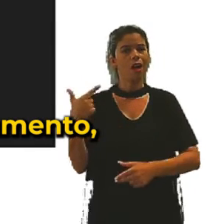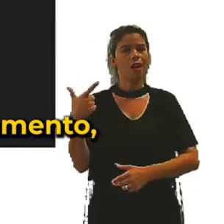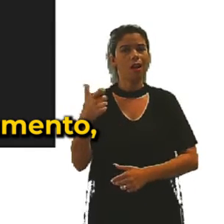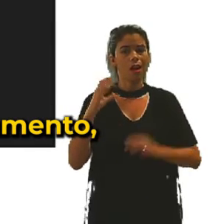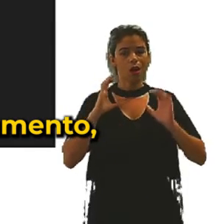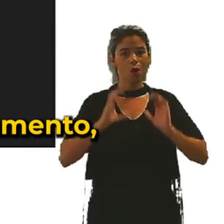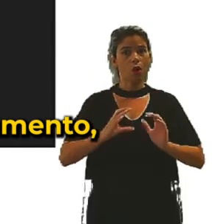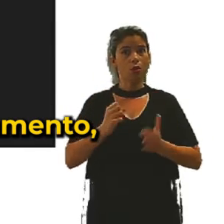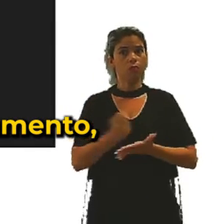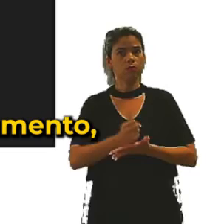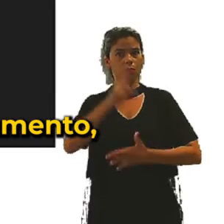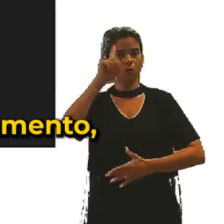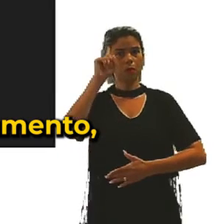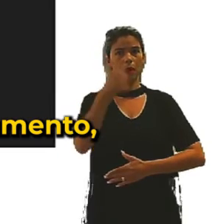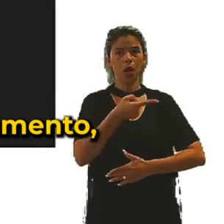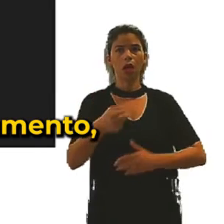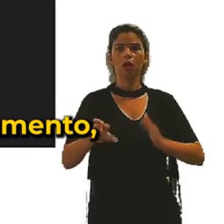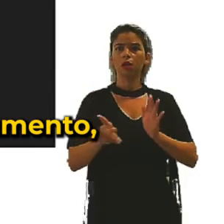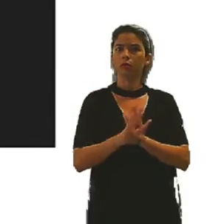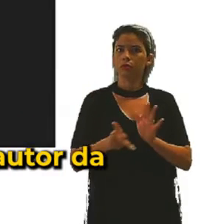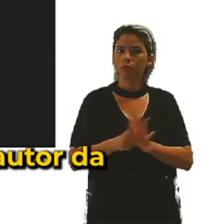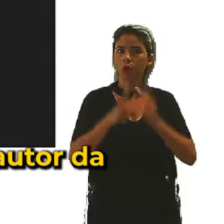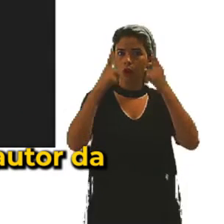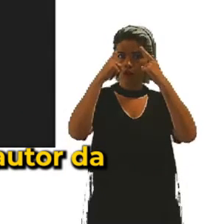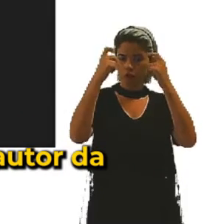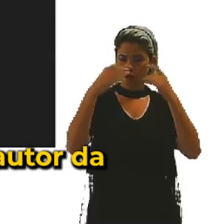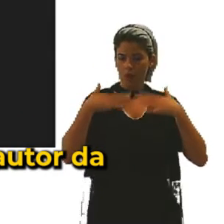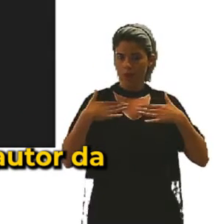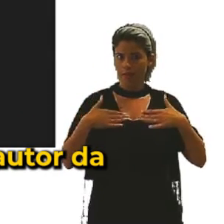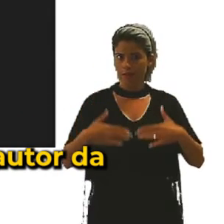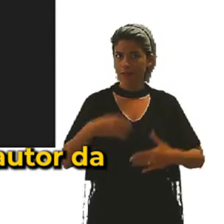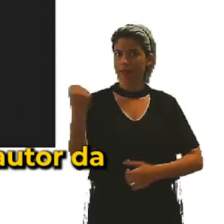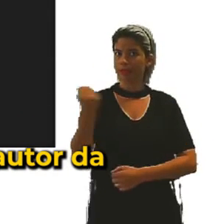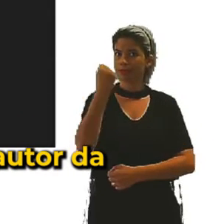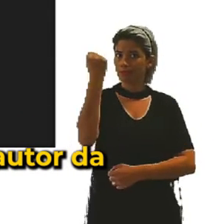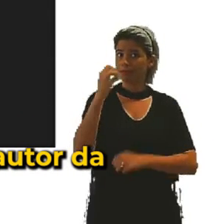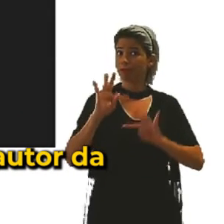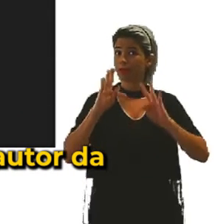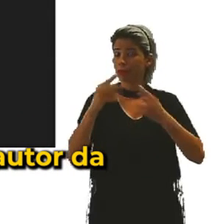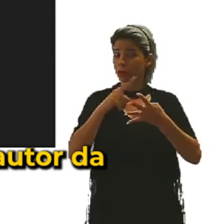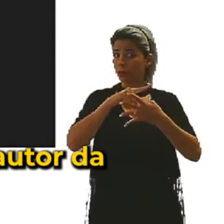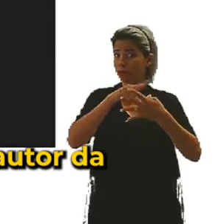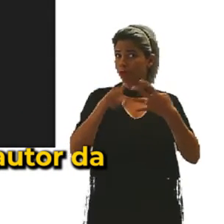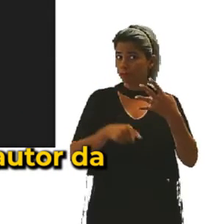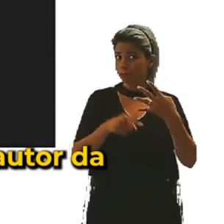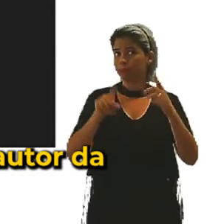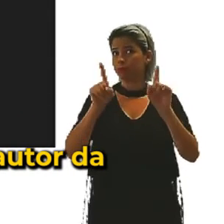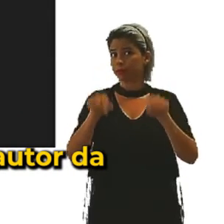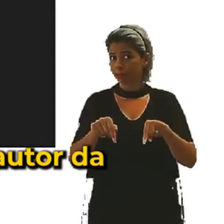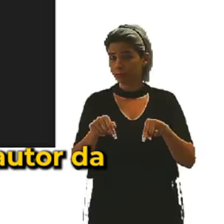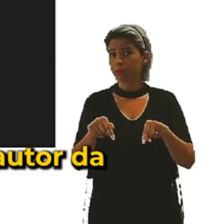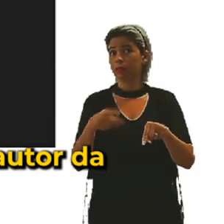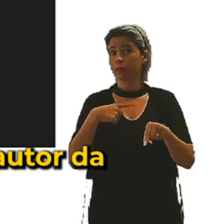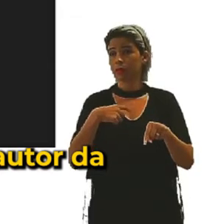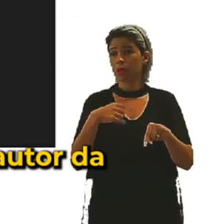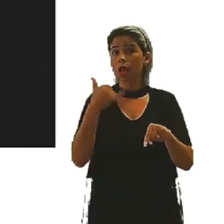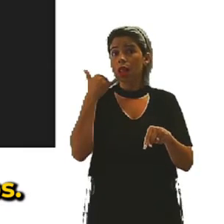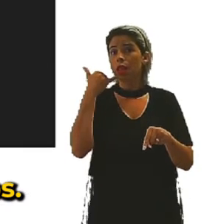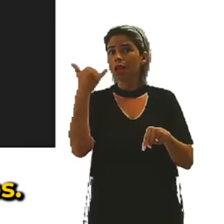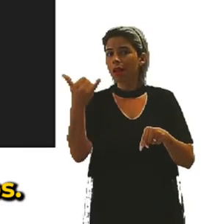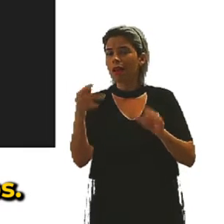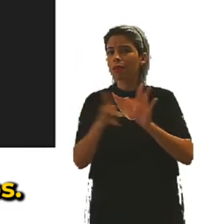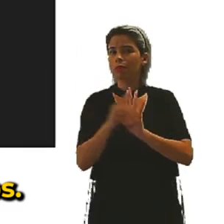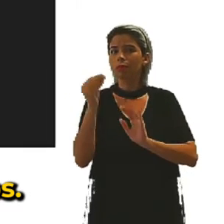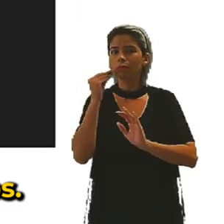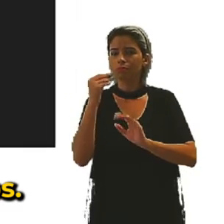comportamento controlador, comportamento stalker, violências físicas graves, são todos, ideação suicida do autor da violência,